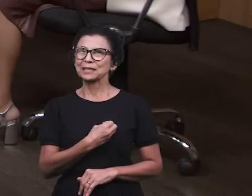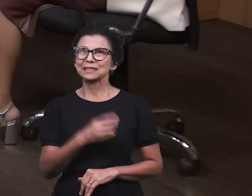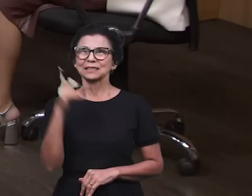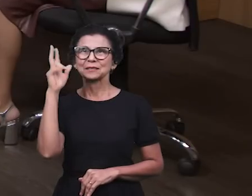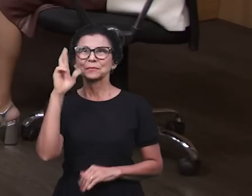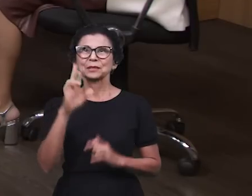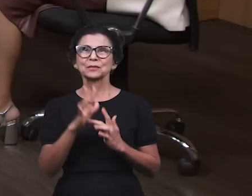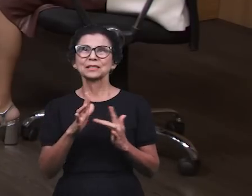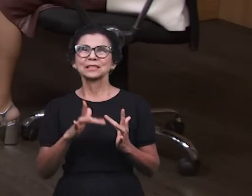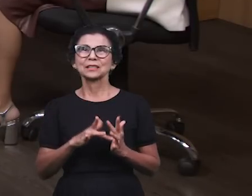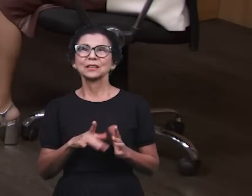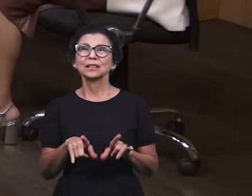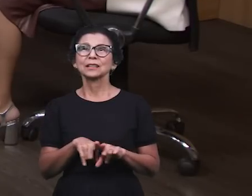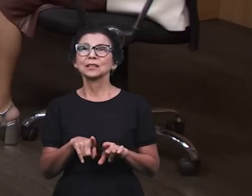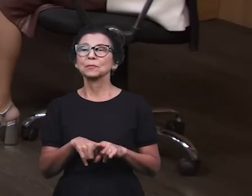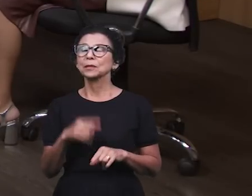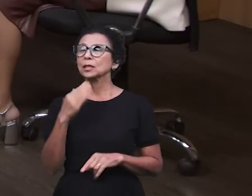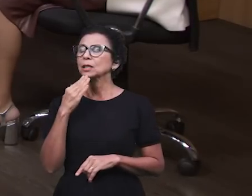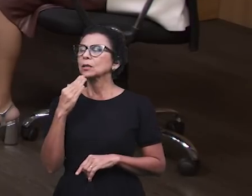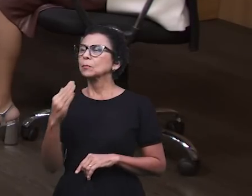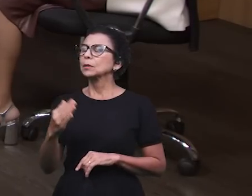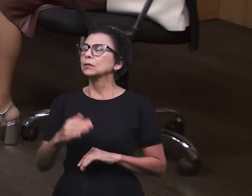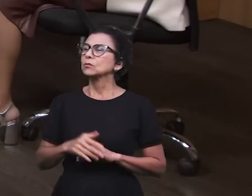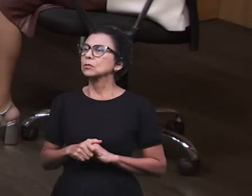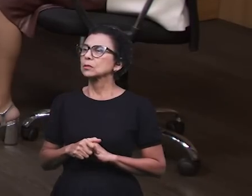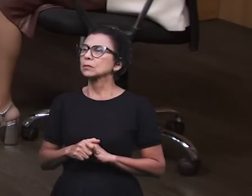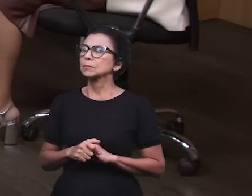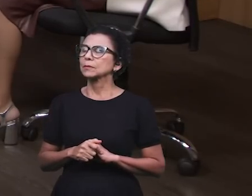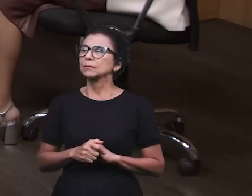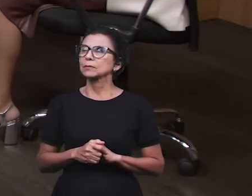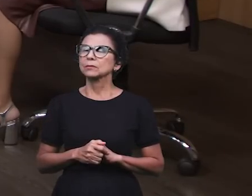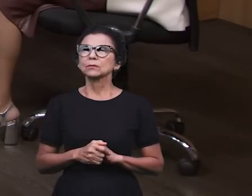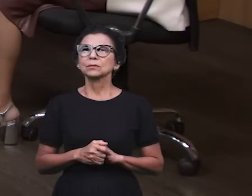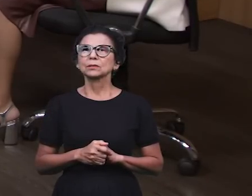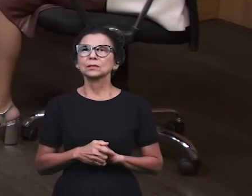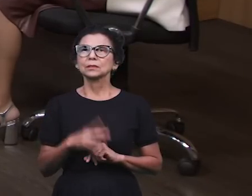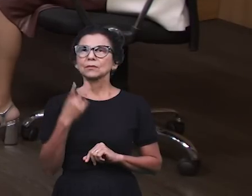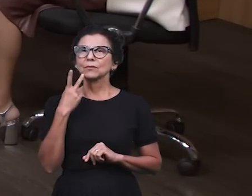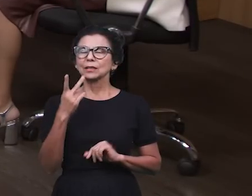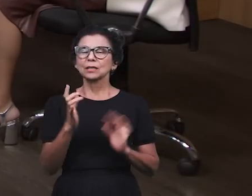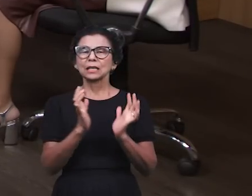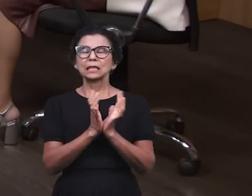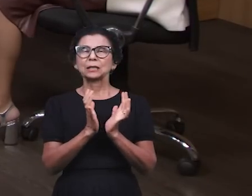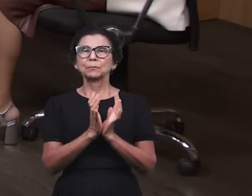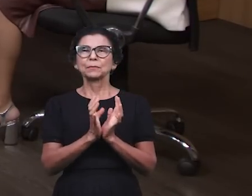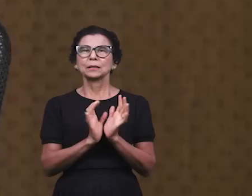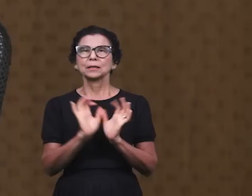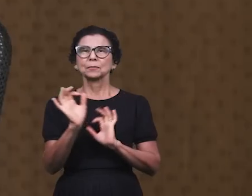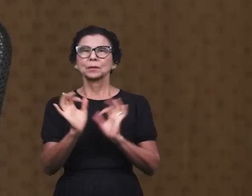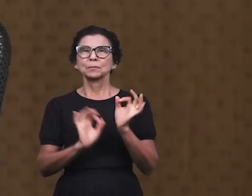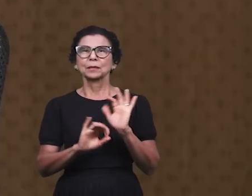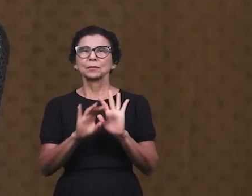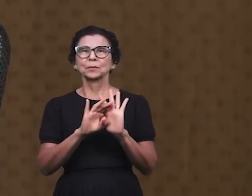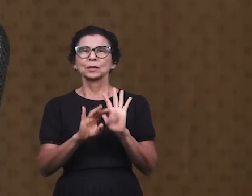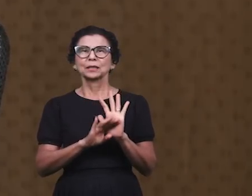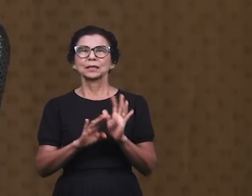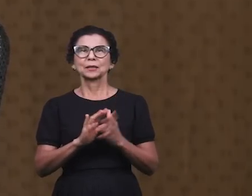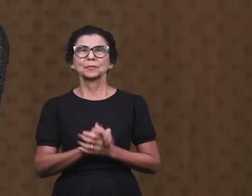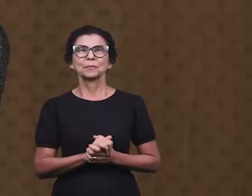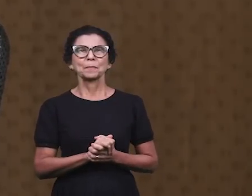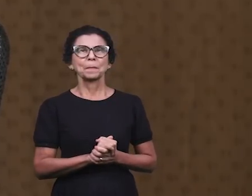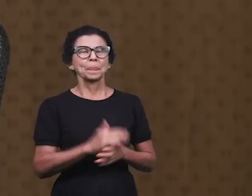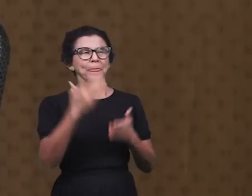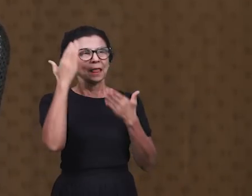paz do Senhor, e eu queria que você falasse um pouco sobre a nossa equipe de produção. Sim, primeiramente